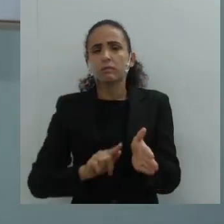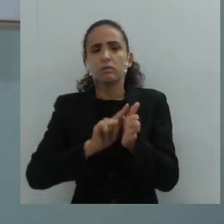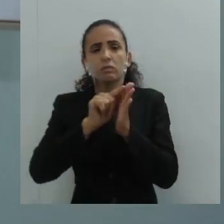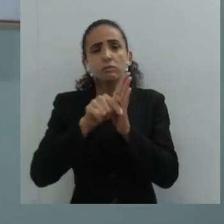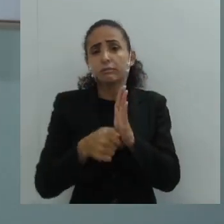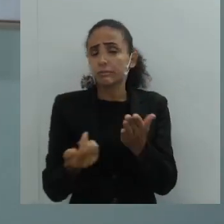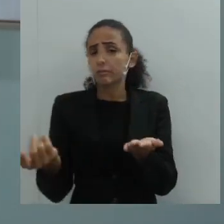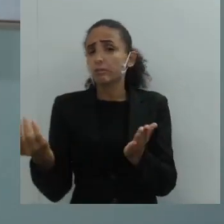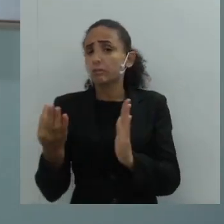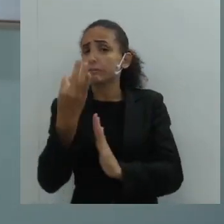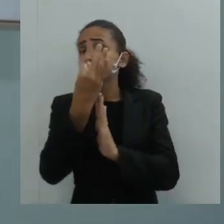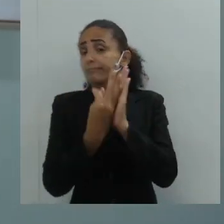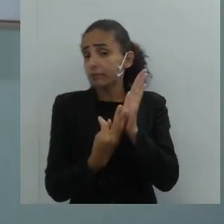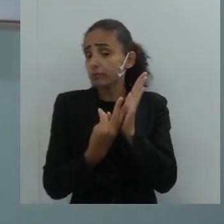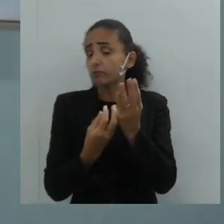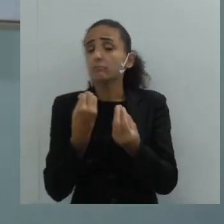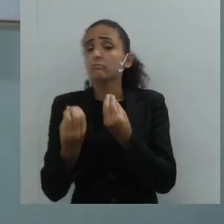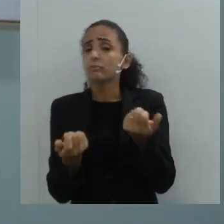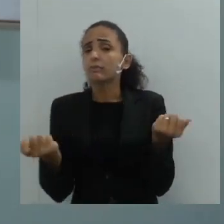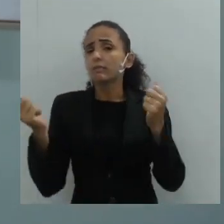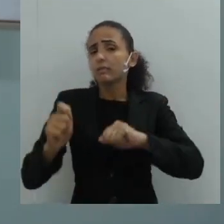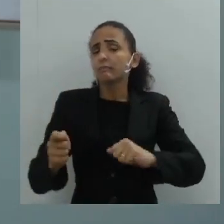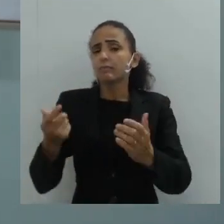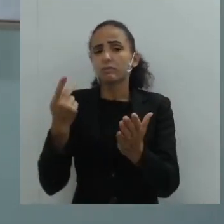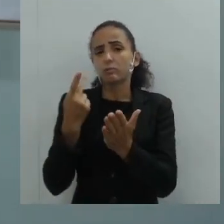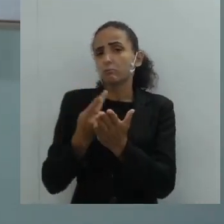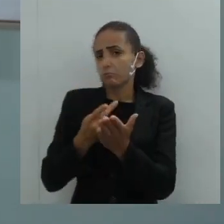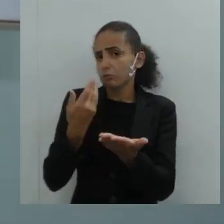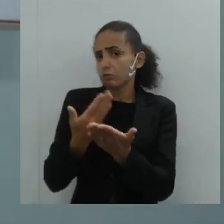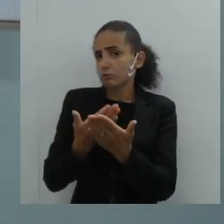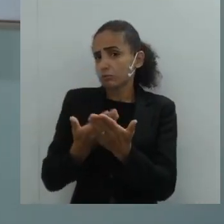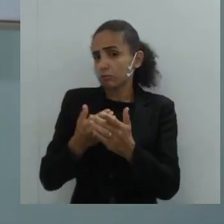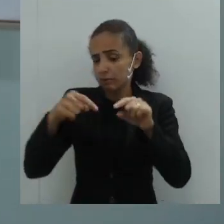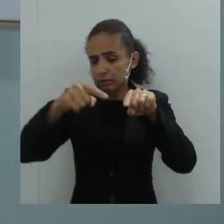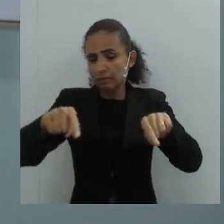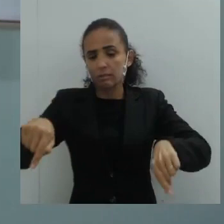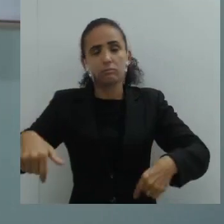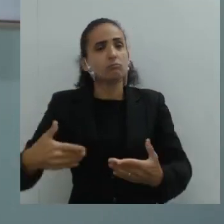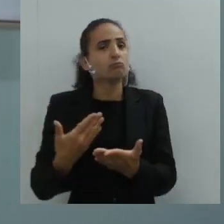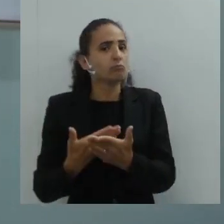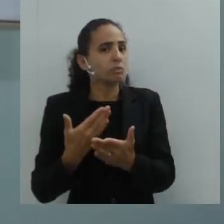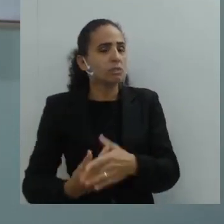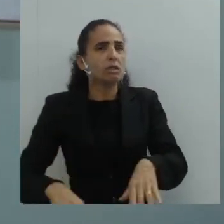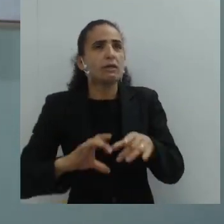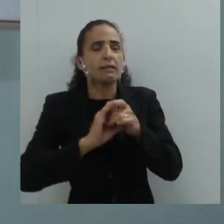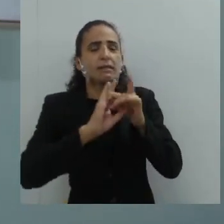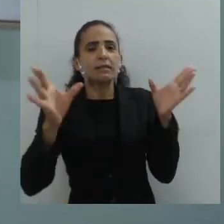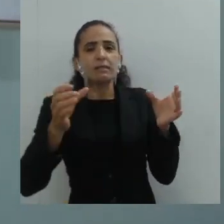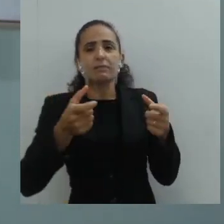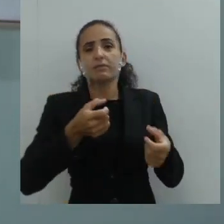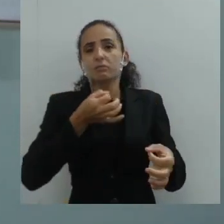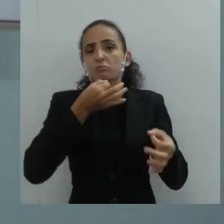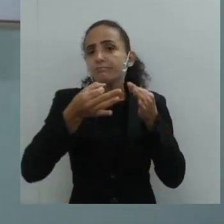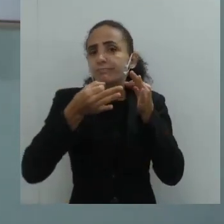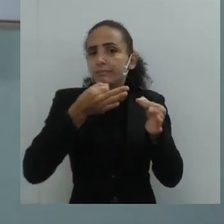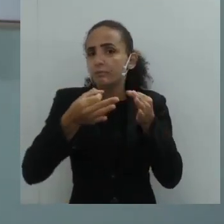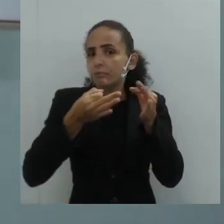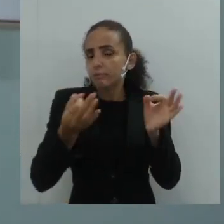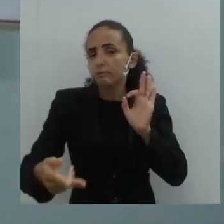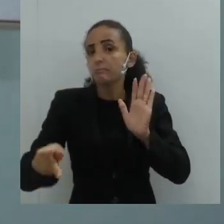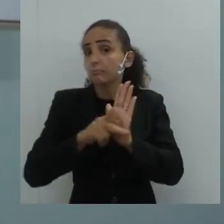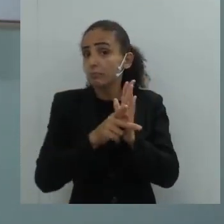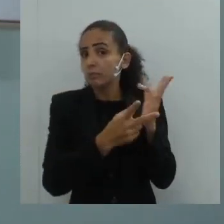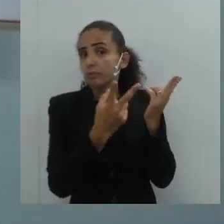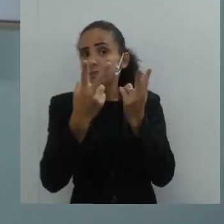gêneros textuais em que podemos trabalhar em sala de aula, mostrando a liberdade de expressão e também, ao